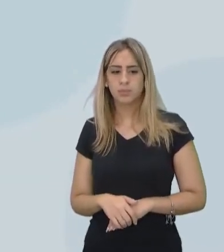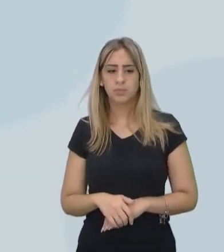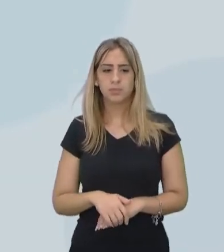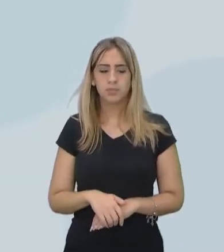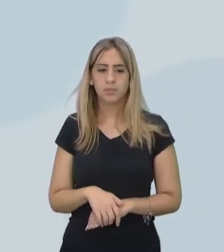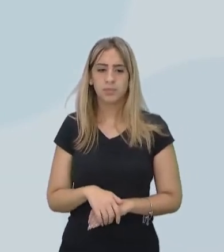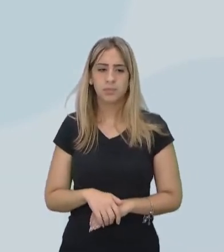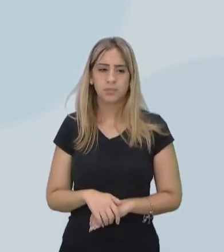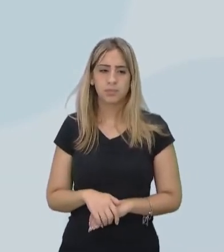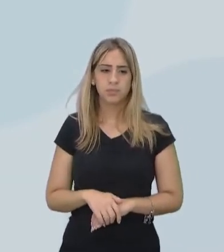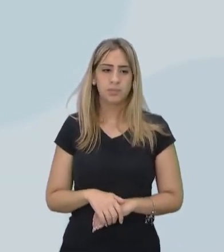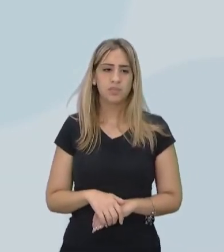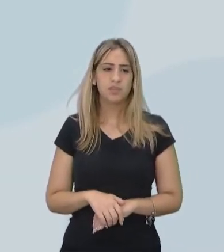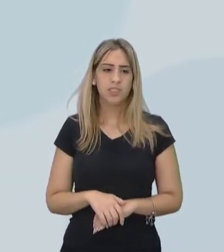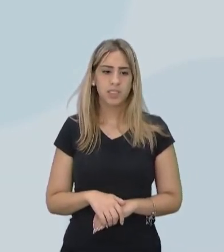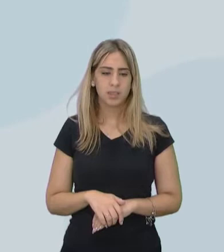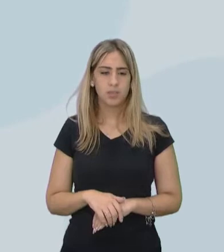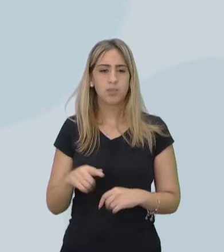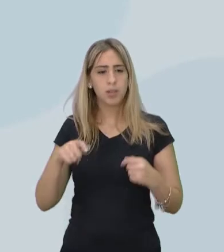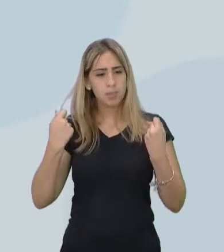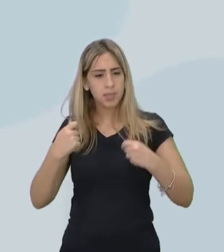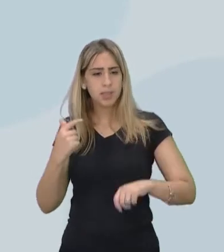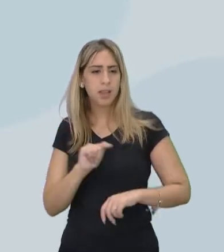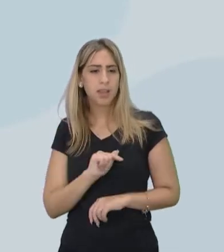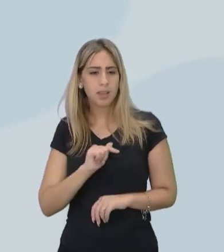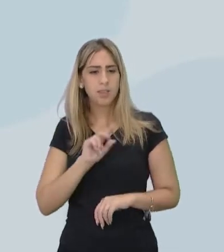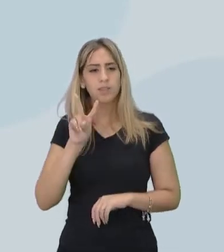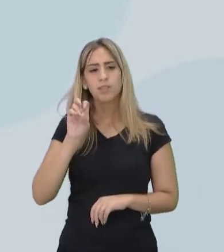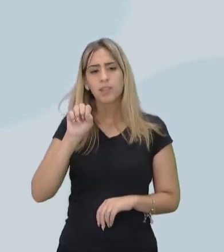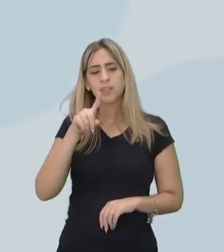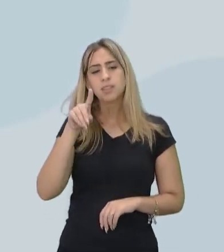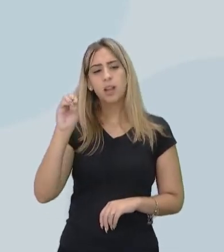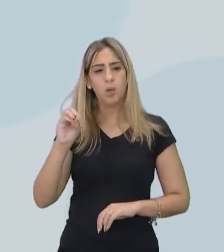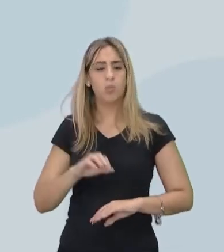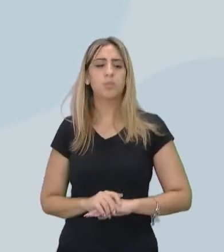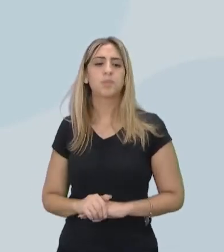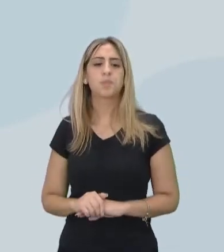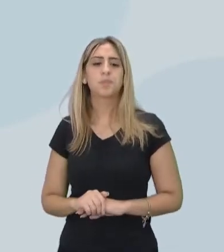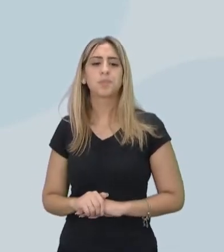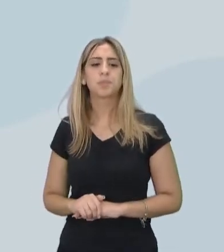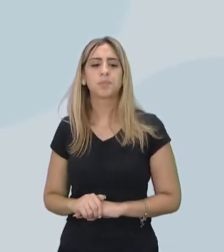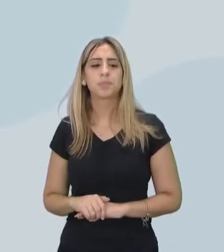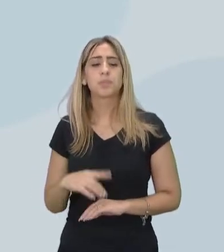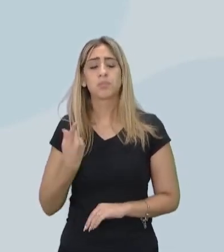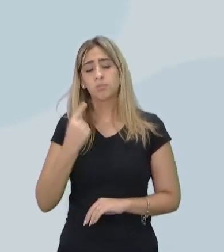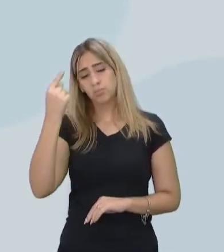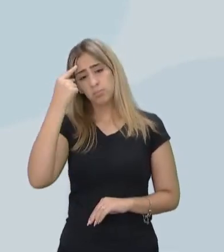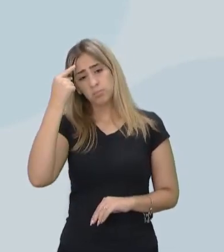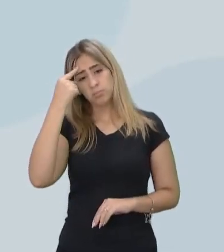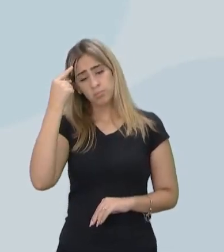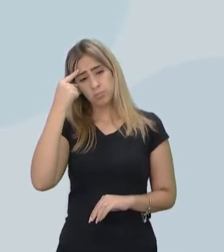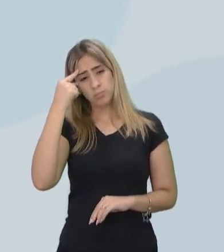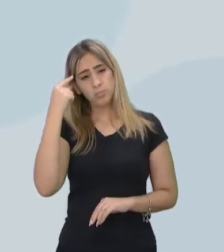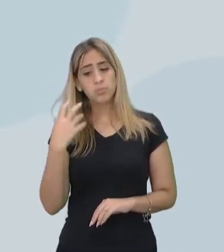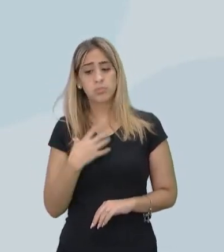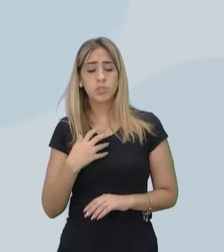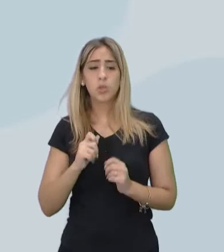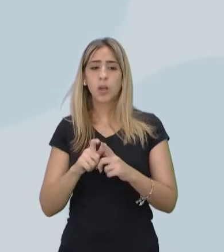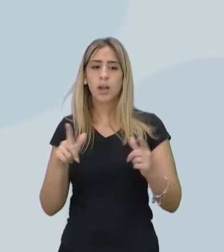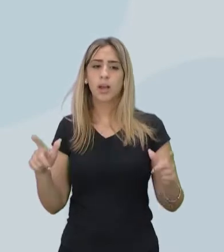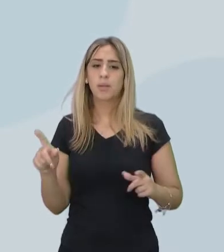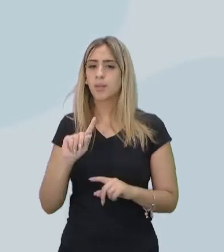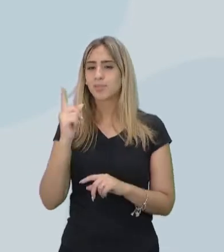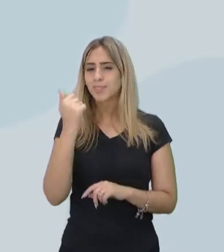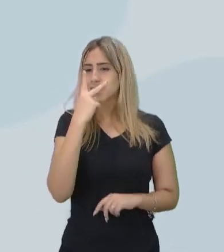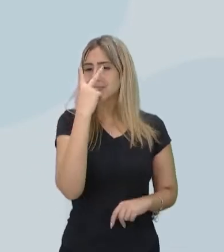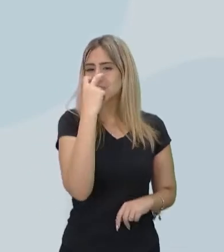da caneta. Ele precisa ter visão. Sim. Muito bom. Mas assim, pensando, gente, na visão de uma forma muito ampla. Não é que ele tem que